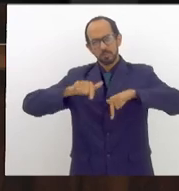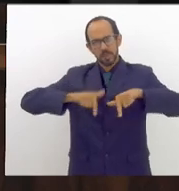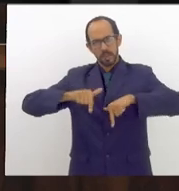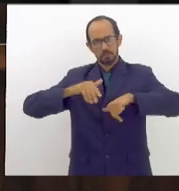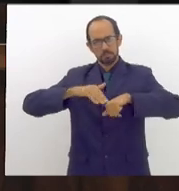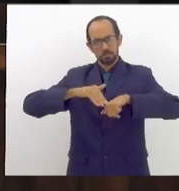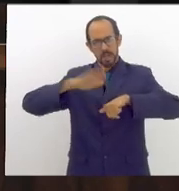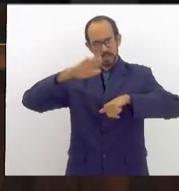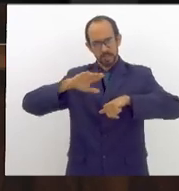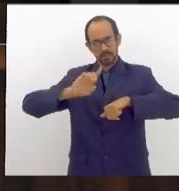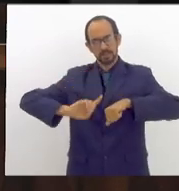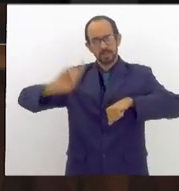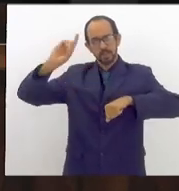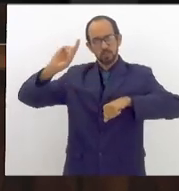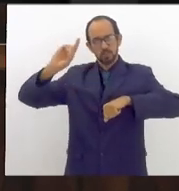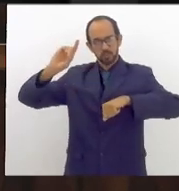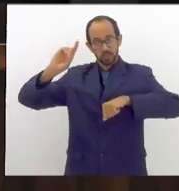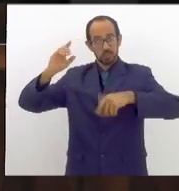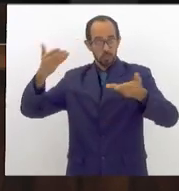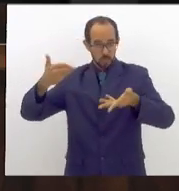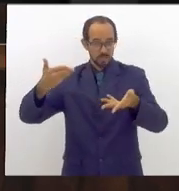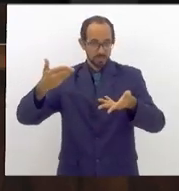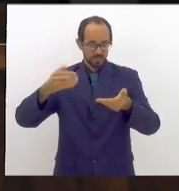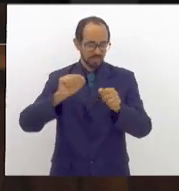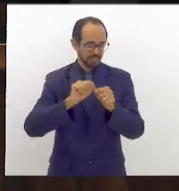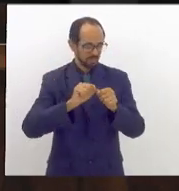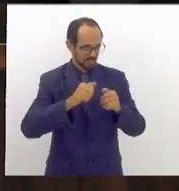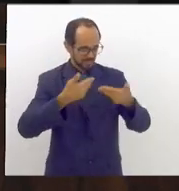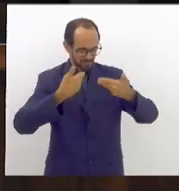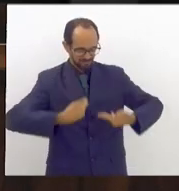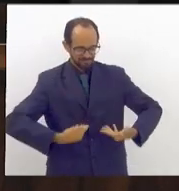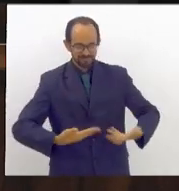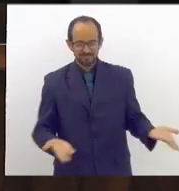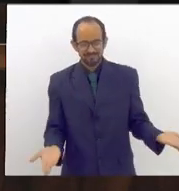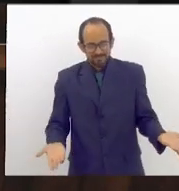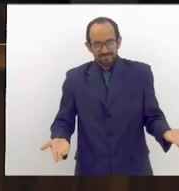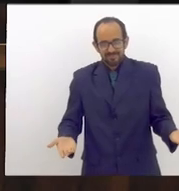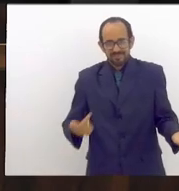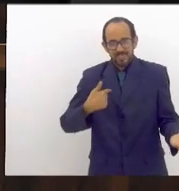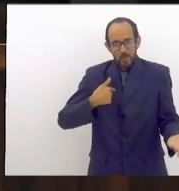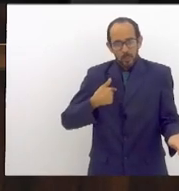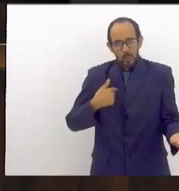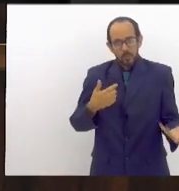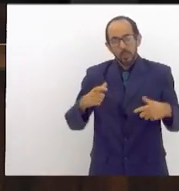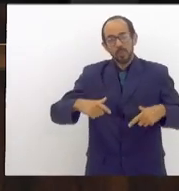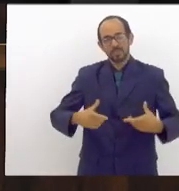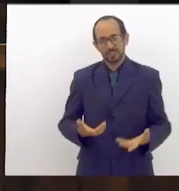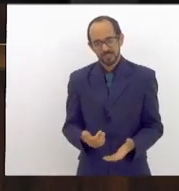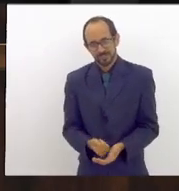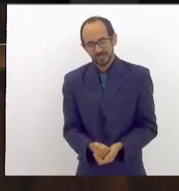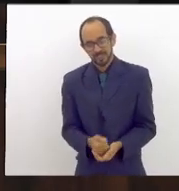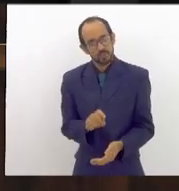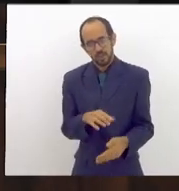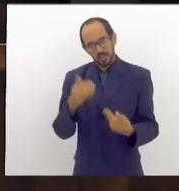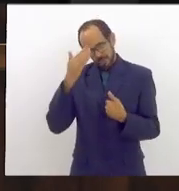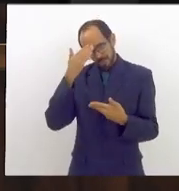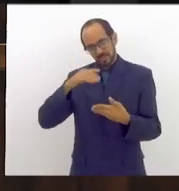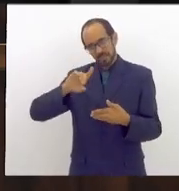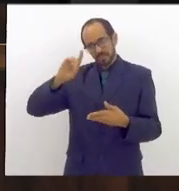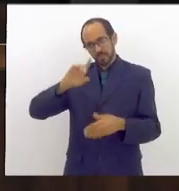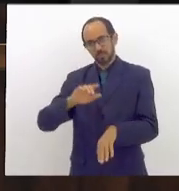Deus Olha só esse dia de hoje Olha onde a gente chegou então só tem que agradecer a Deus